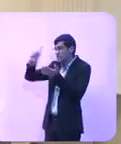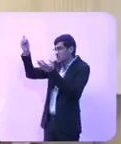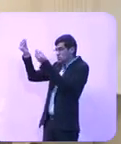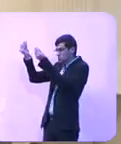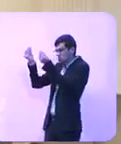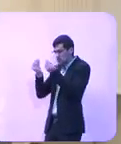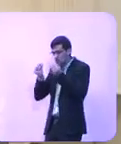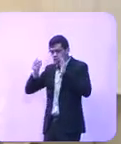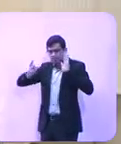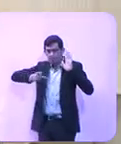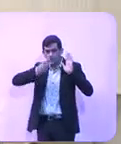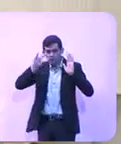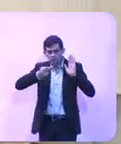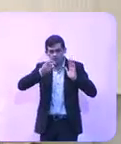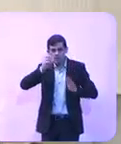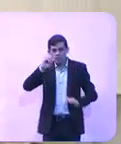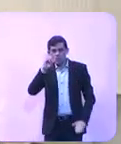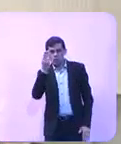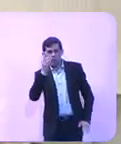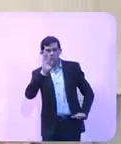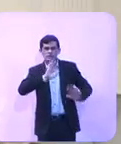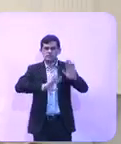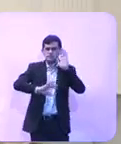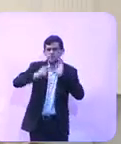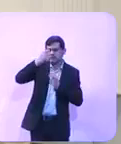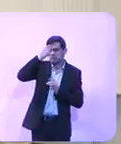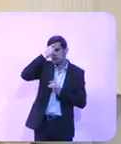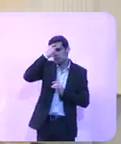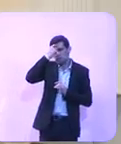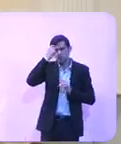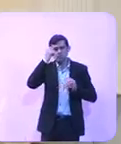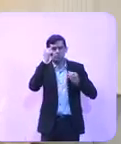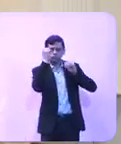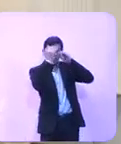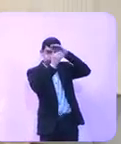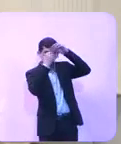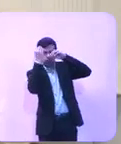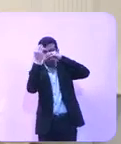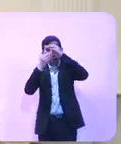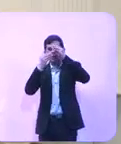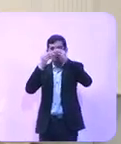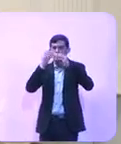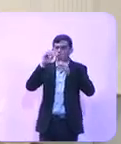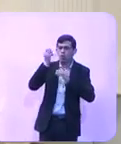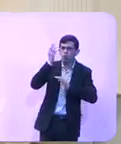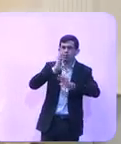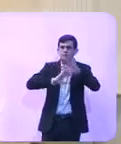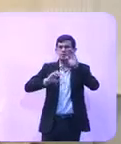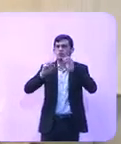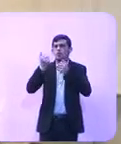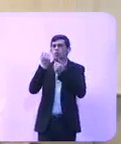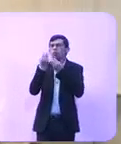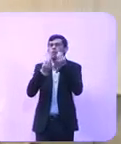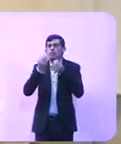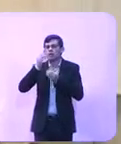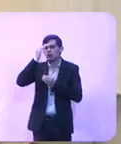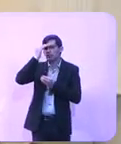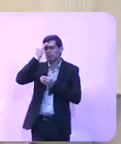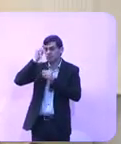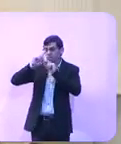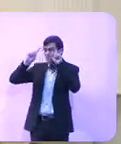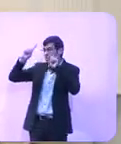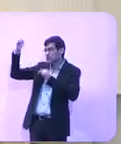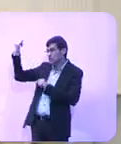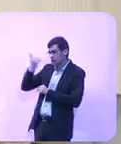uma promessa? Ou será que a minha mente divagou? Ou aquilo que eu entendo sobre o falar de Deus não é verdadeiro na